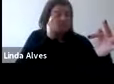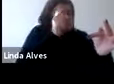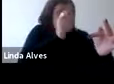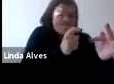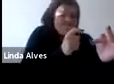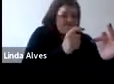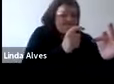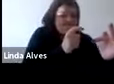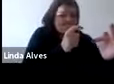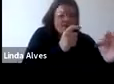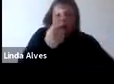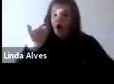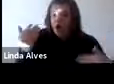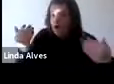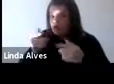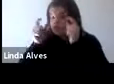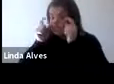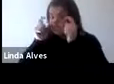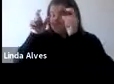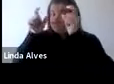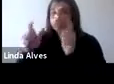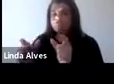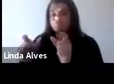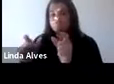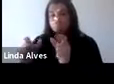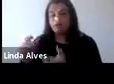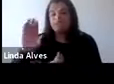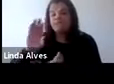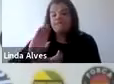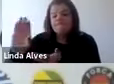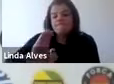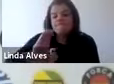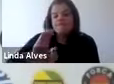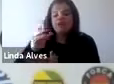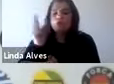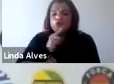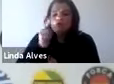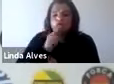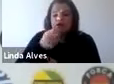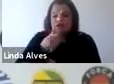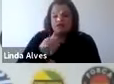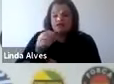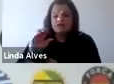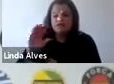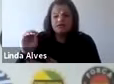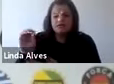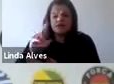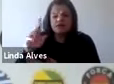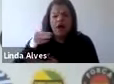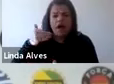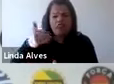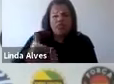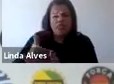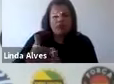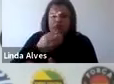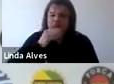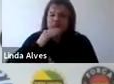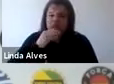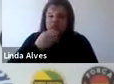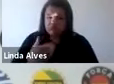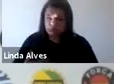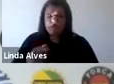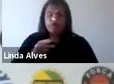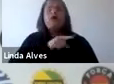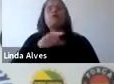interessa R$ 600 até dezembro. Tá. Eu quero te fazer uma pergunta bem objetiva, né? Porque você aqui é o nosso mestre